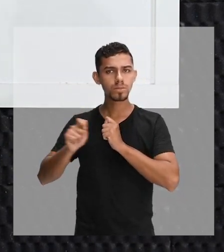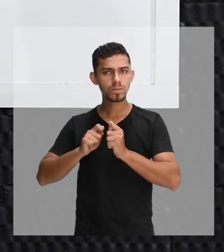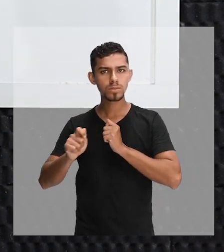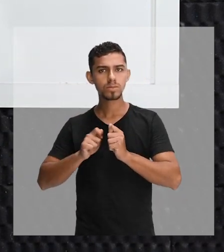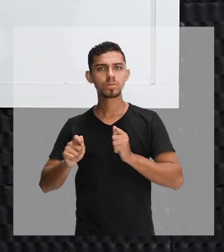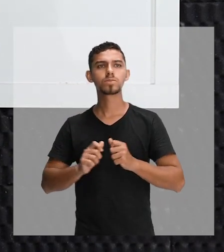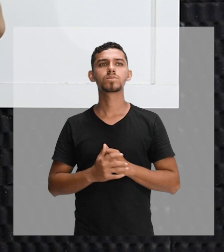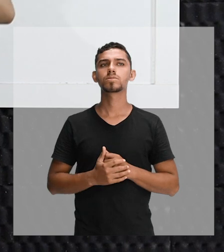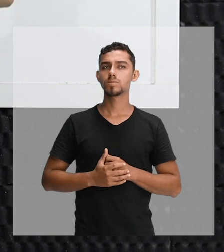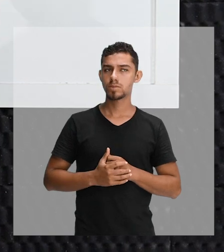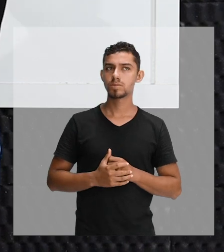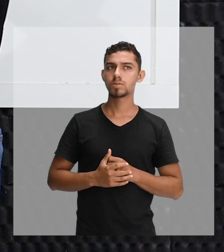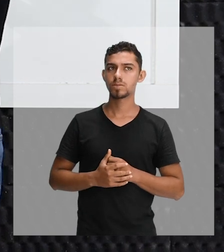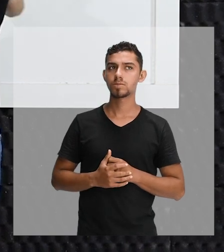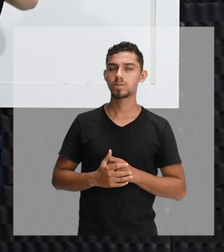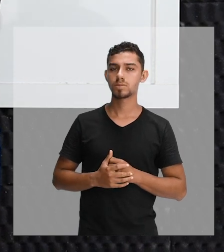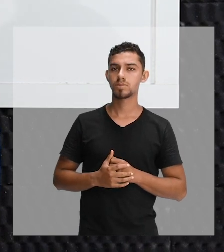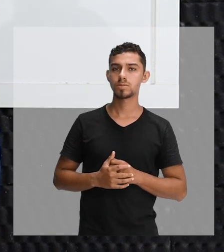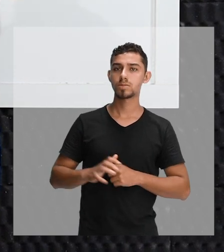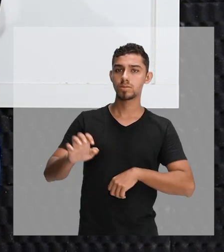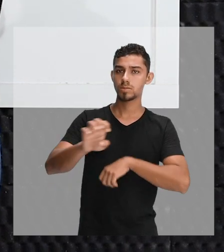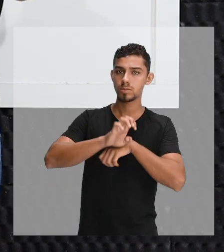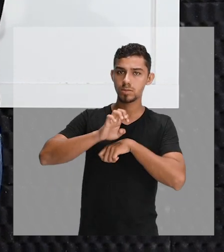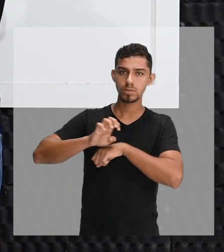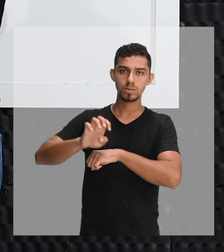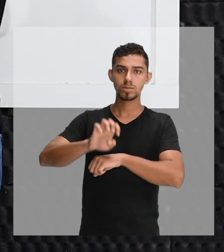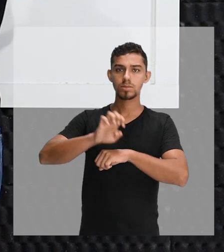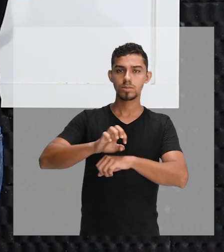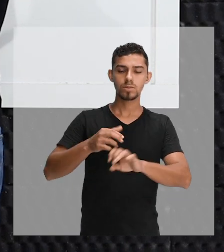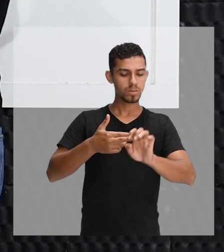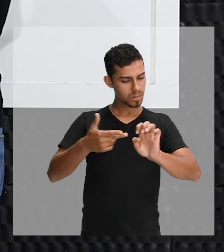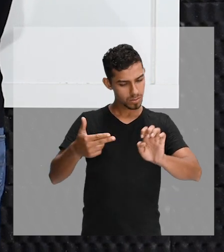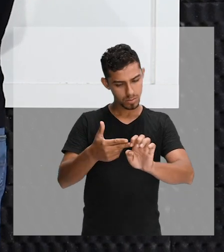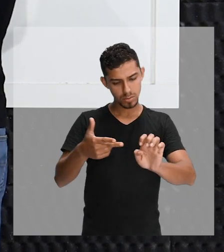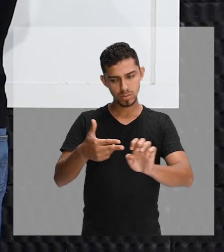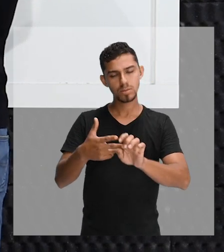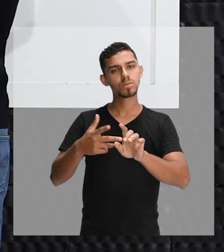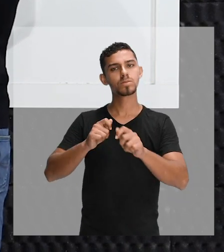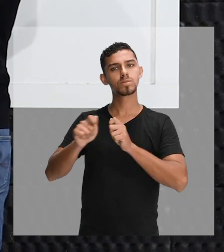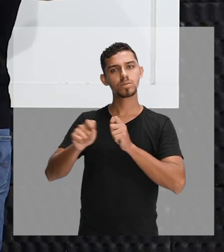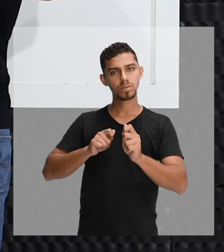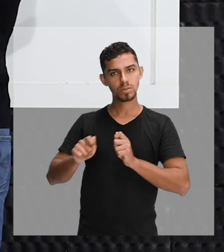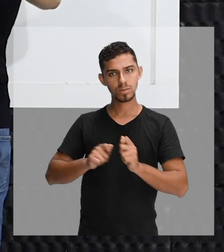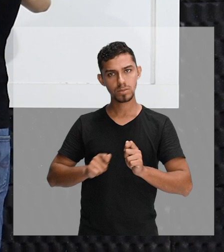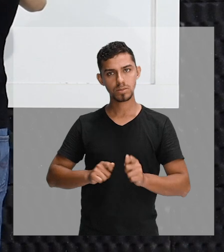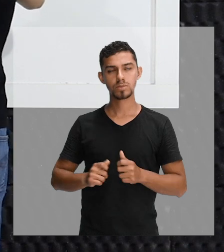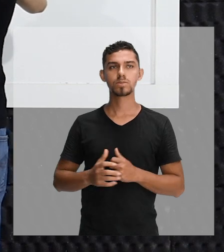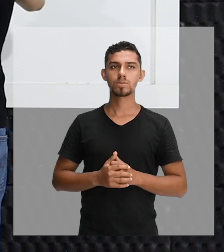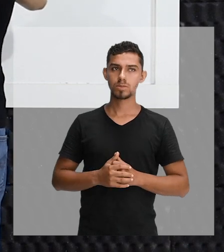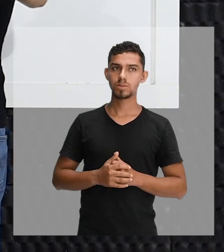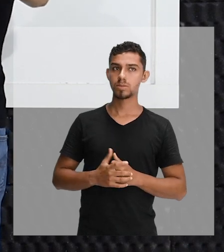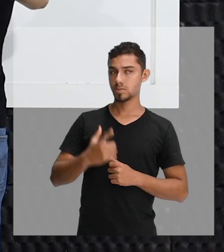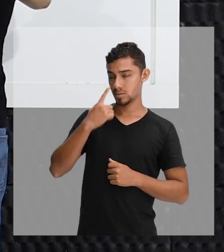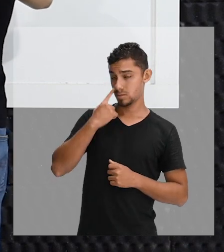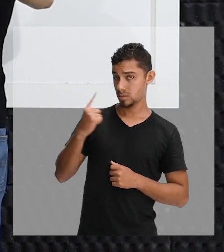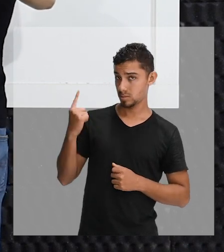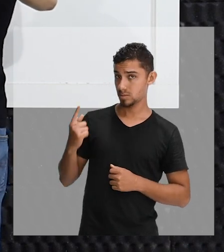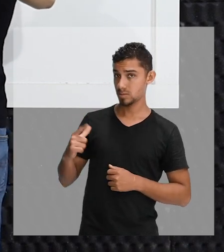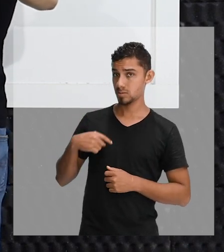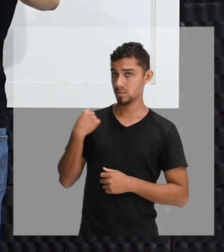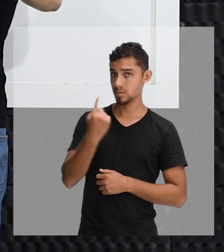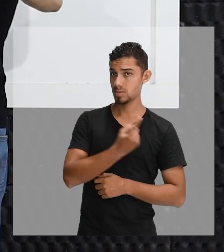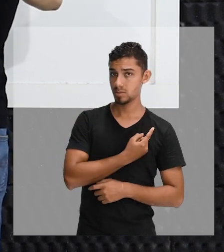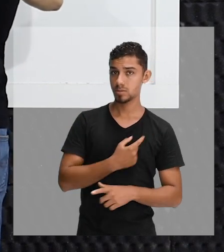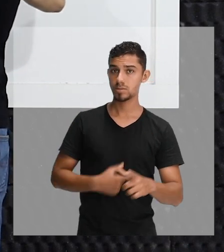só, esse Estado como elemento administrativo, certo? Olha aqui, nós temos